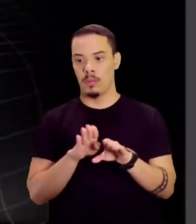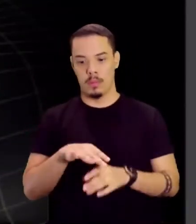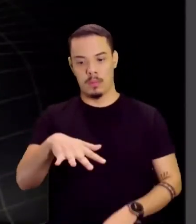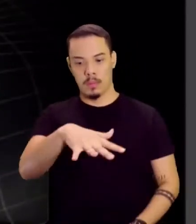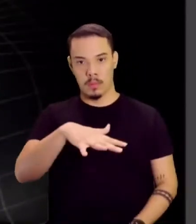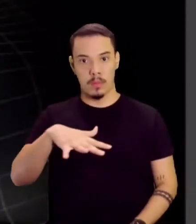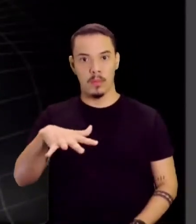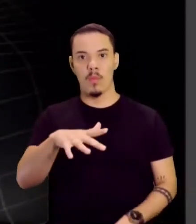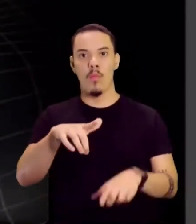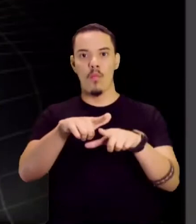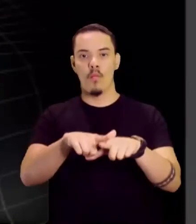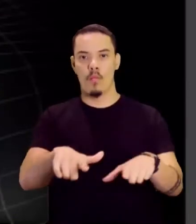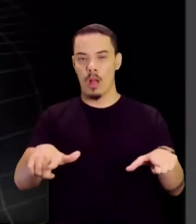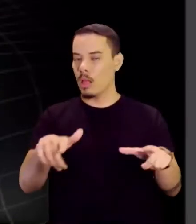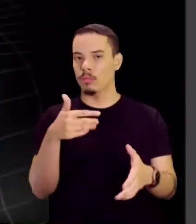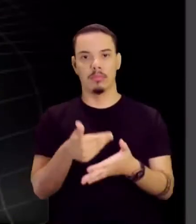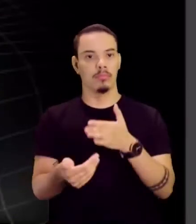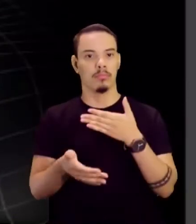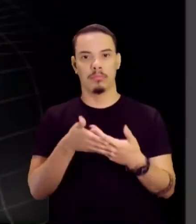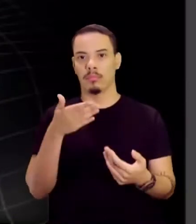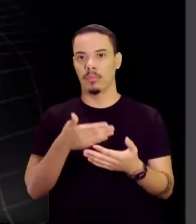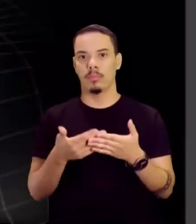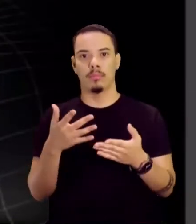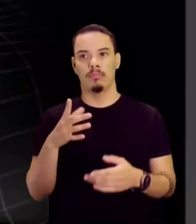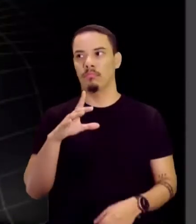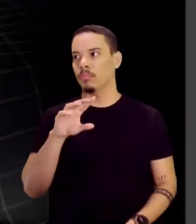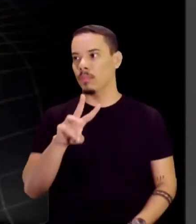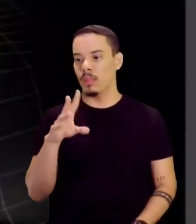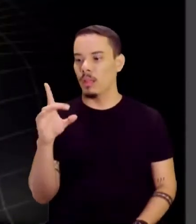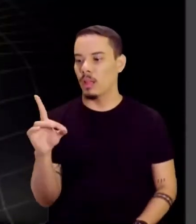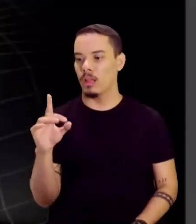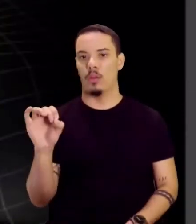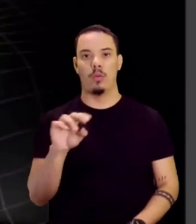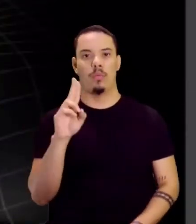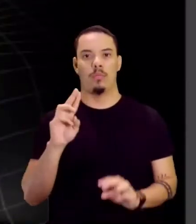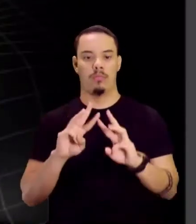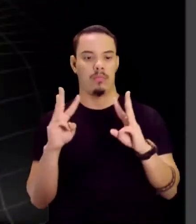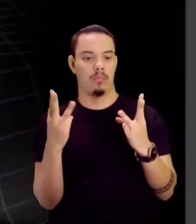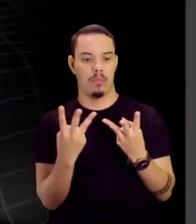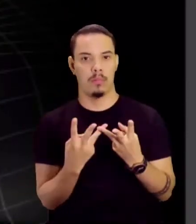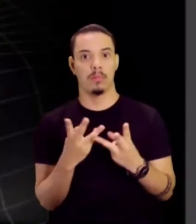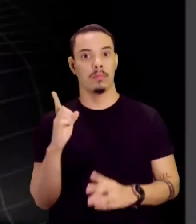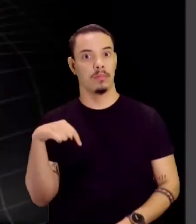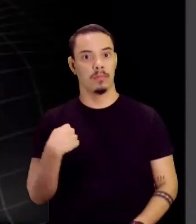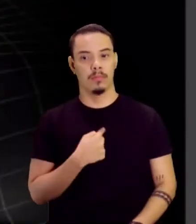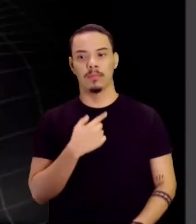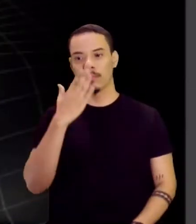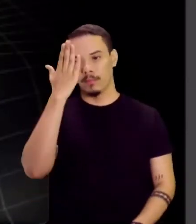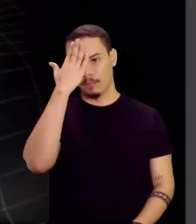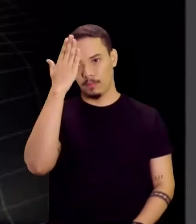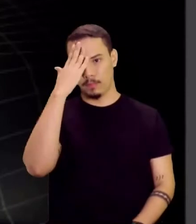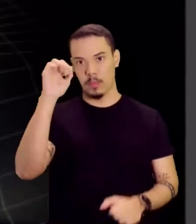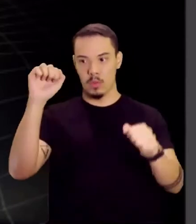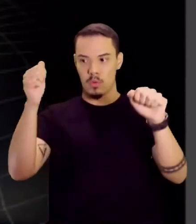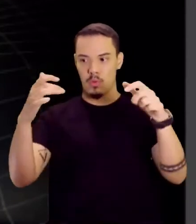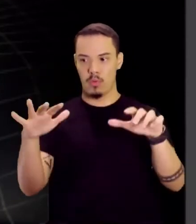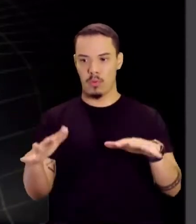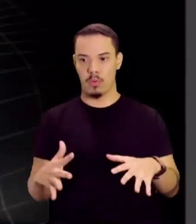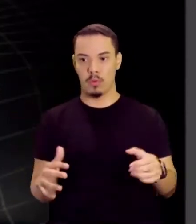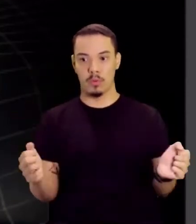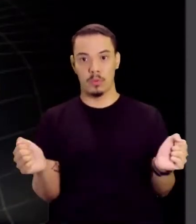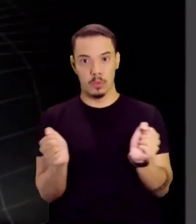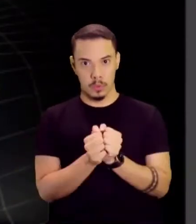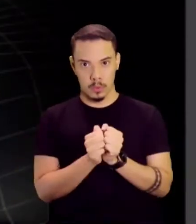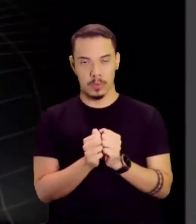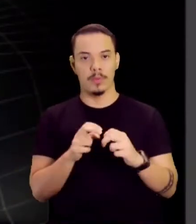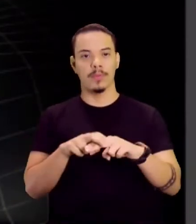sendo vácuo, independente da dimensão, da massa, aí nós teríamos que eles cairiam simultaneamente, ok? Então,